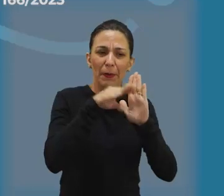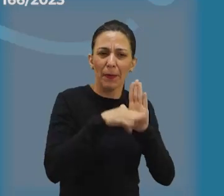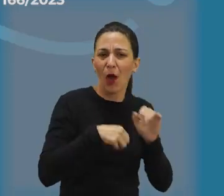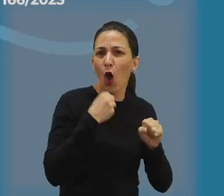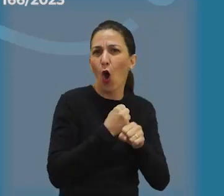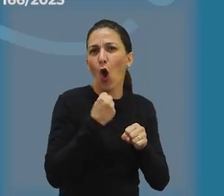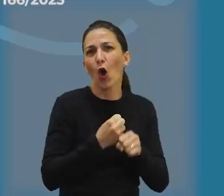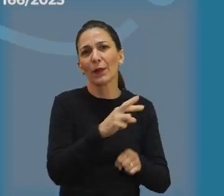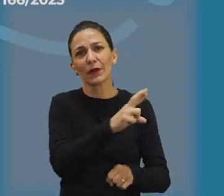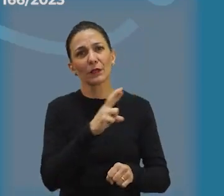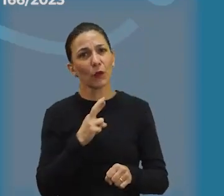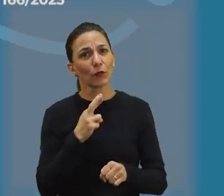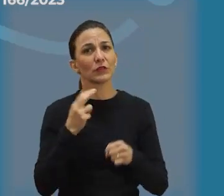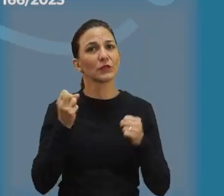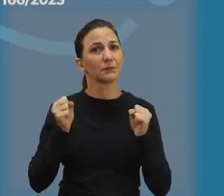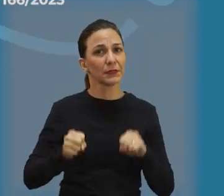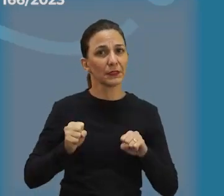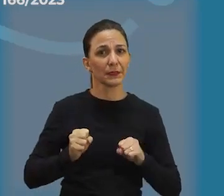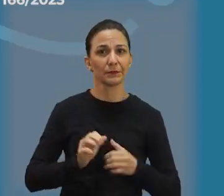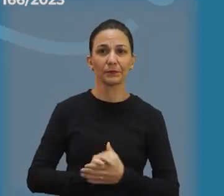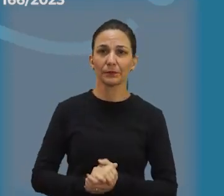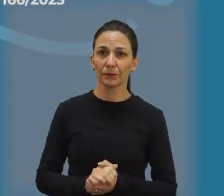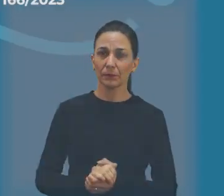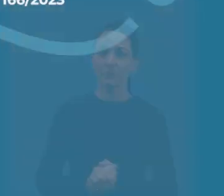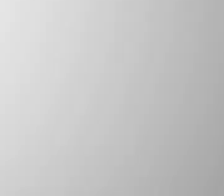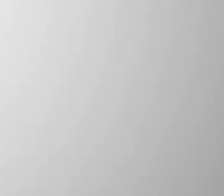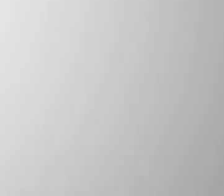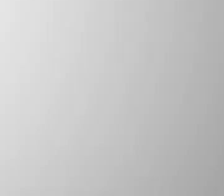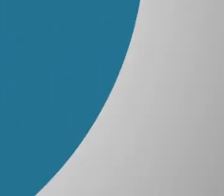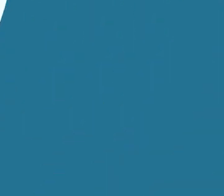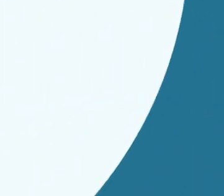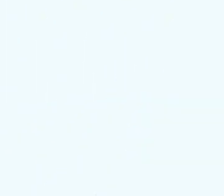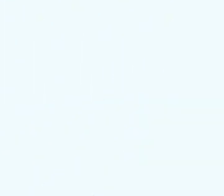sobre todas as obras que estão vigentes